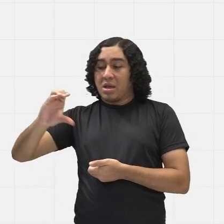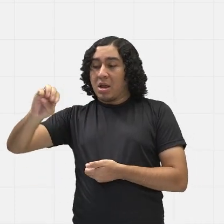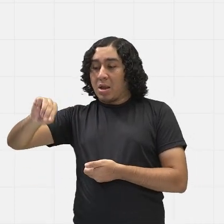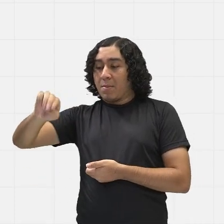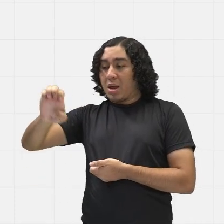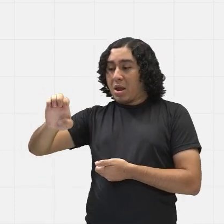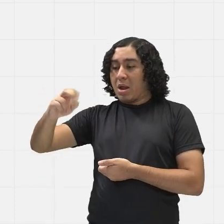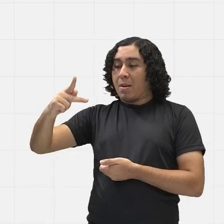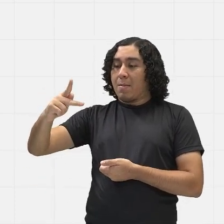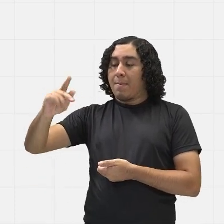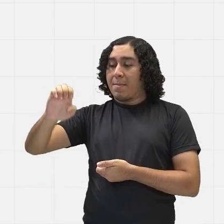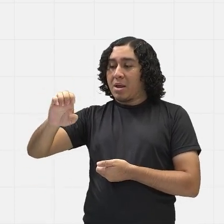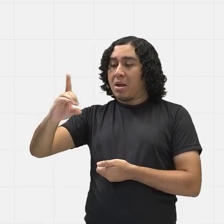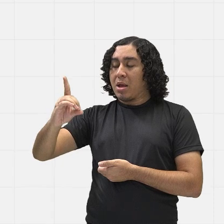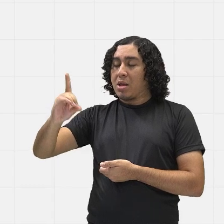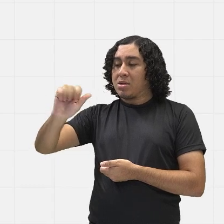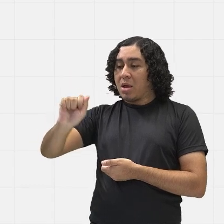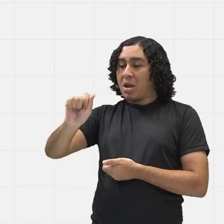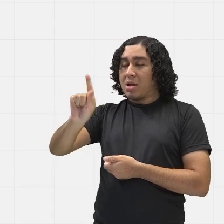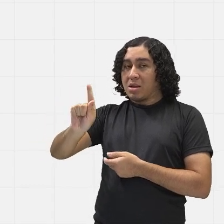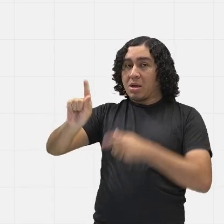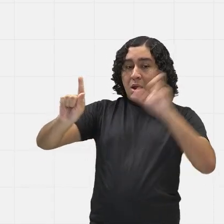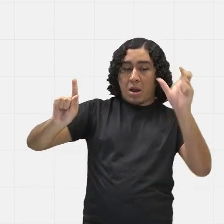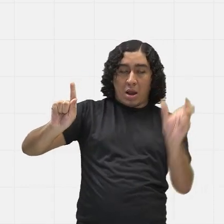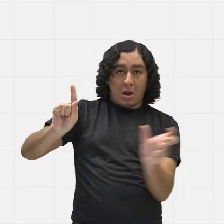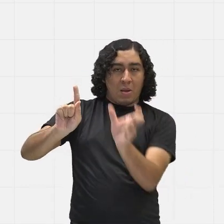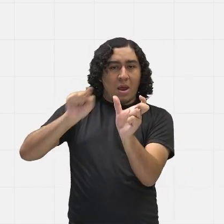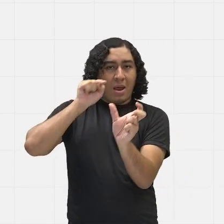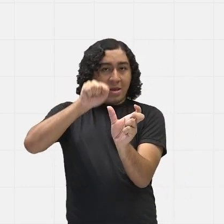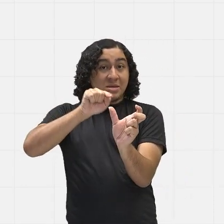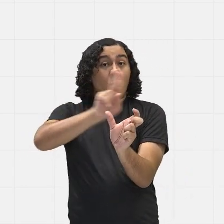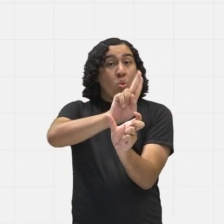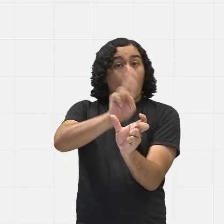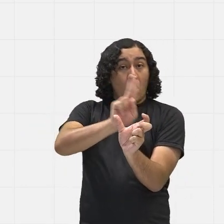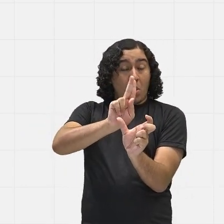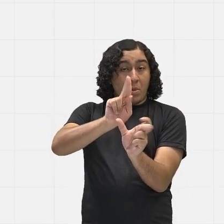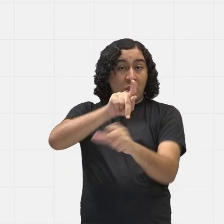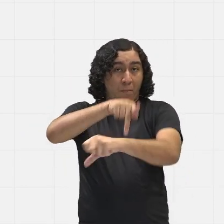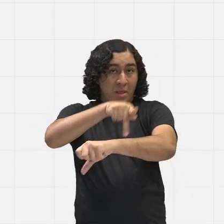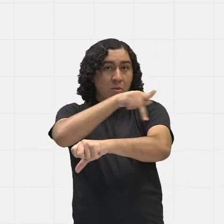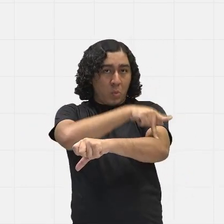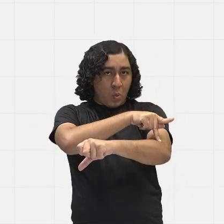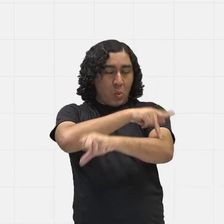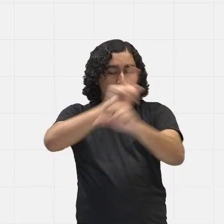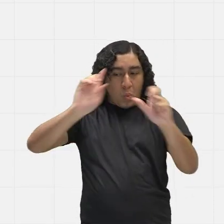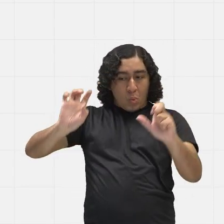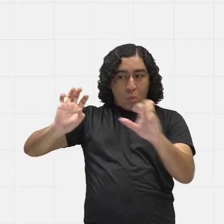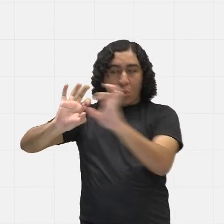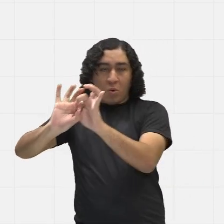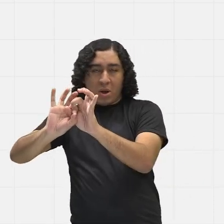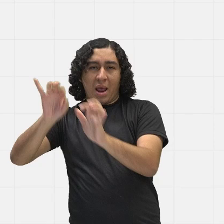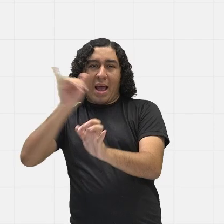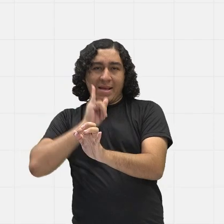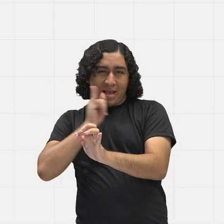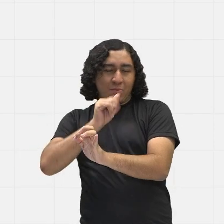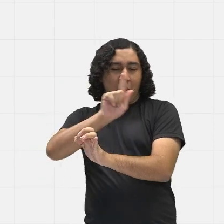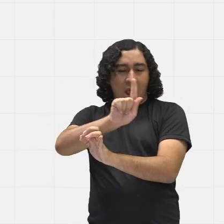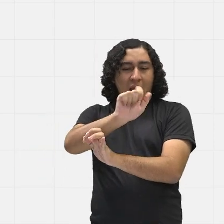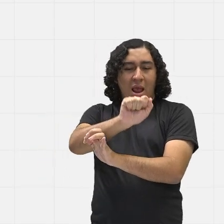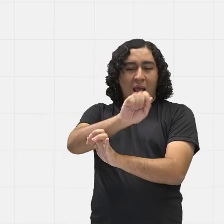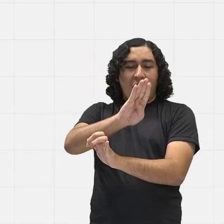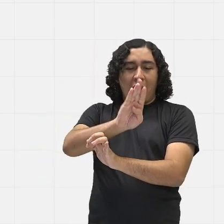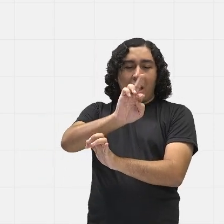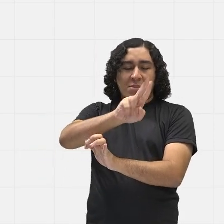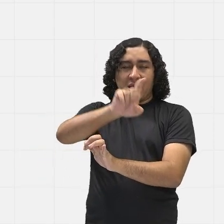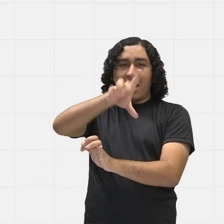CME Pedag e logo na sequência, como eu coloquei ali como exemplo, a pedagoga Gabriela. CME Pedag